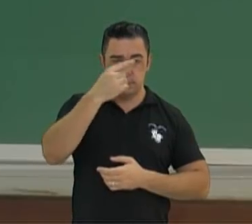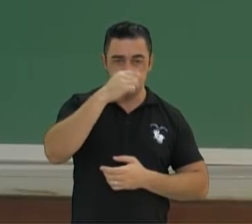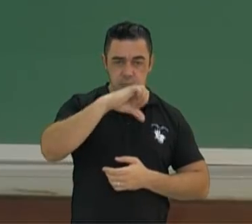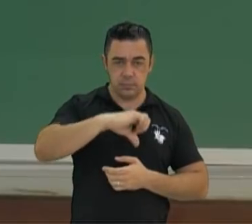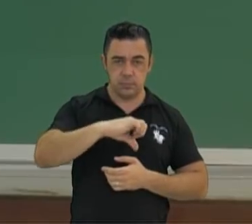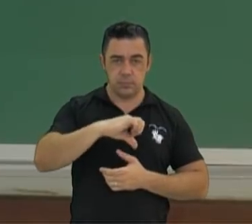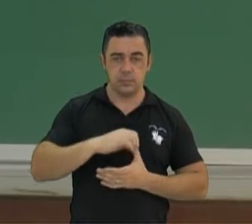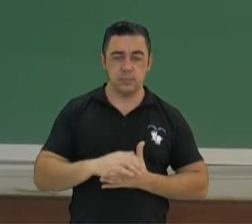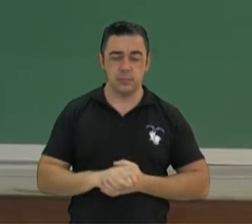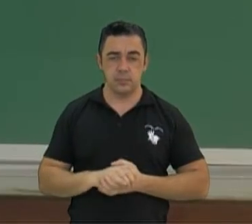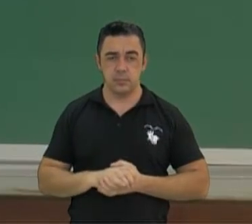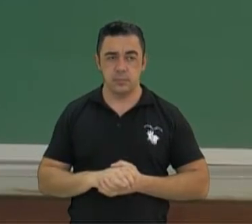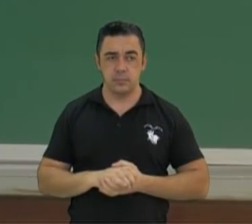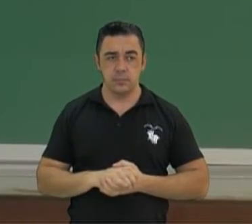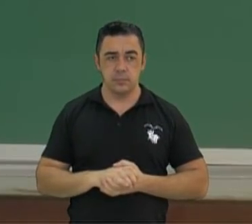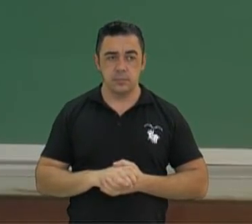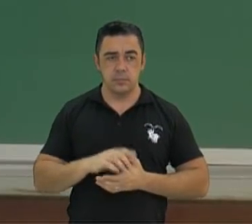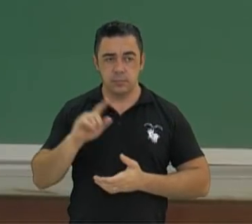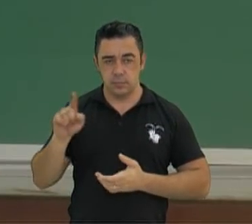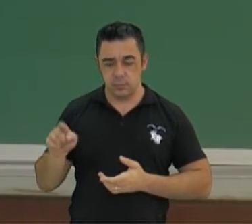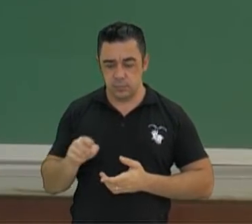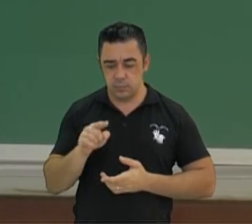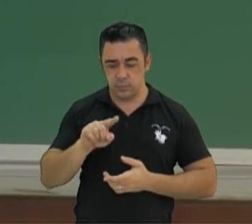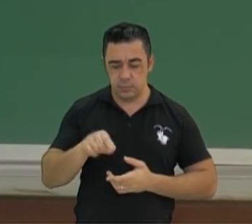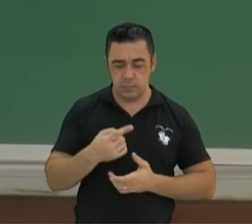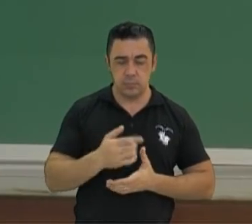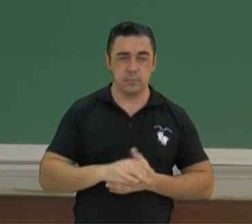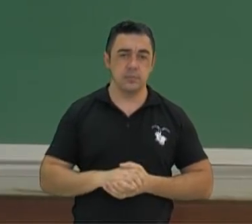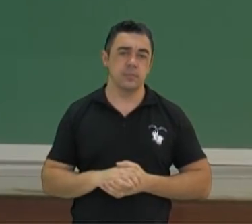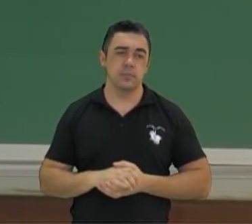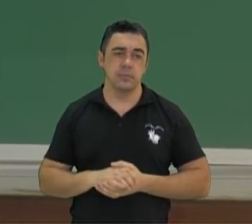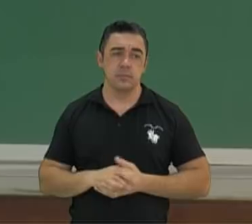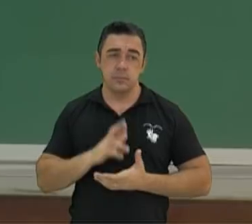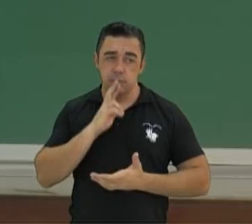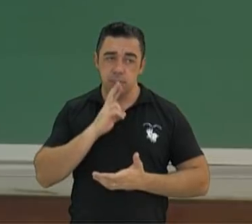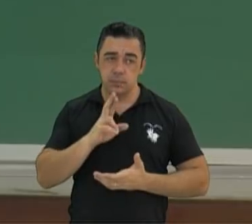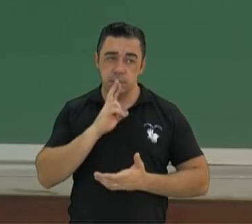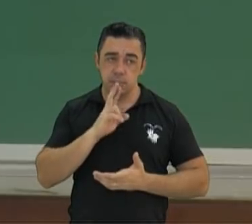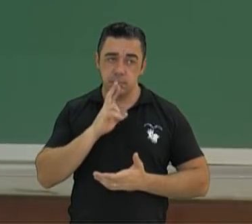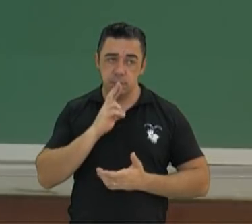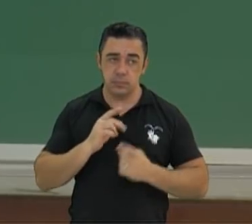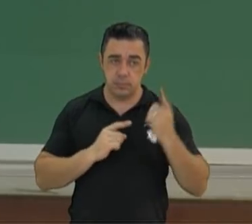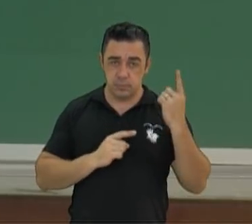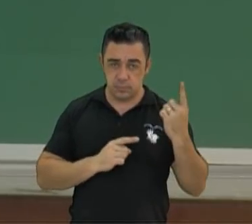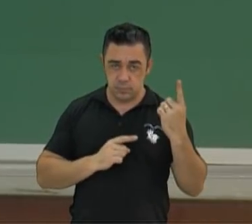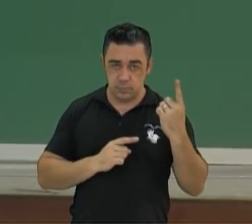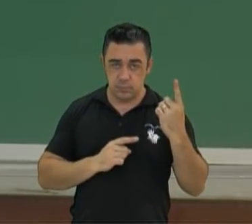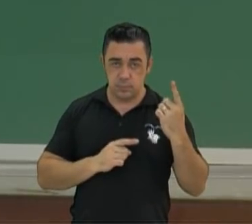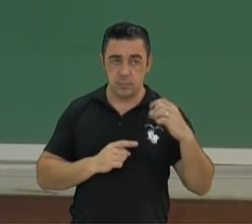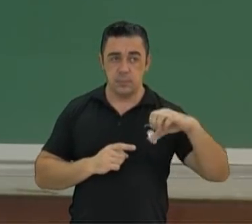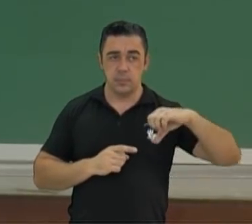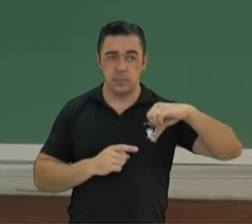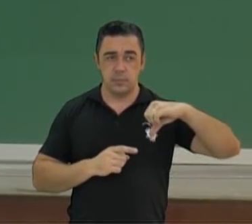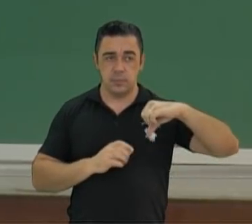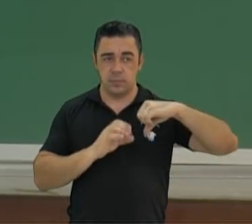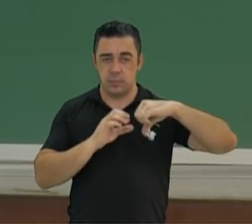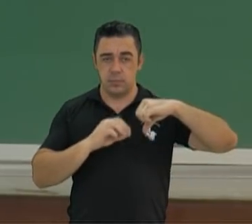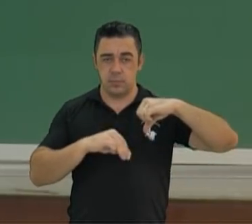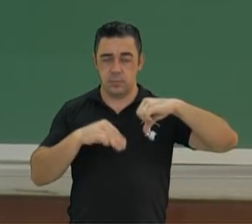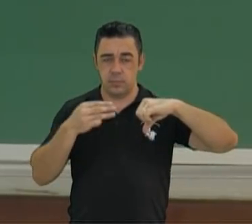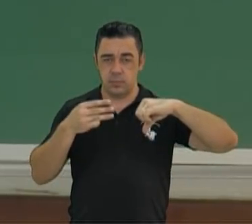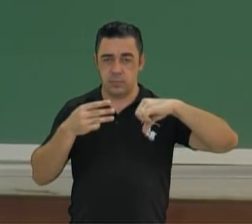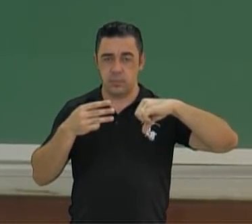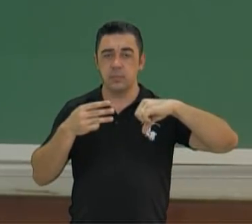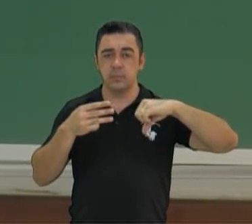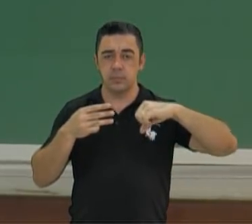1, 9. Uma casa depois da vírgula, uma casa depois da vírgula. Então, para o bloco retangular 1, nós vamos ter o volume